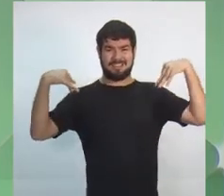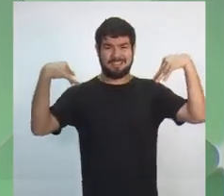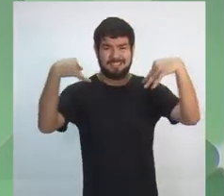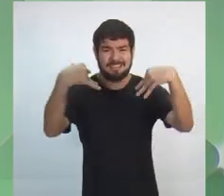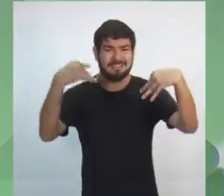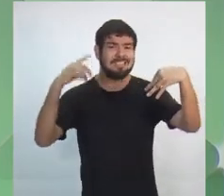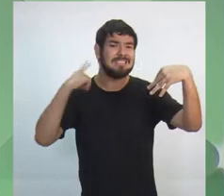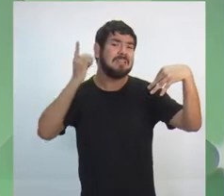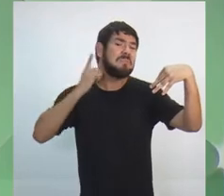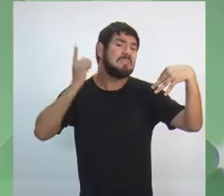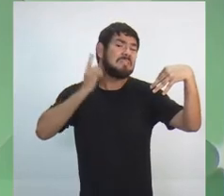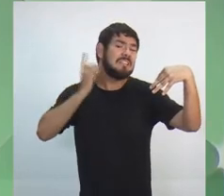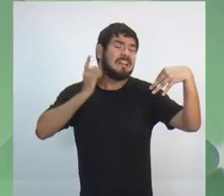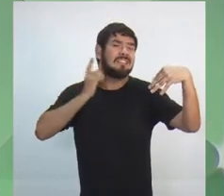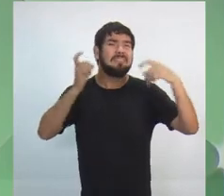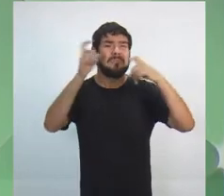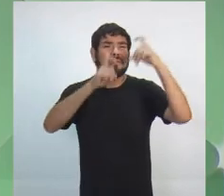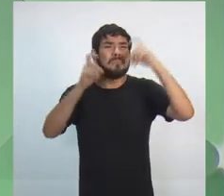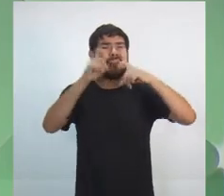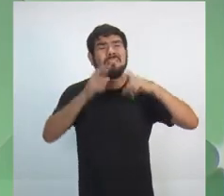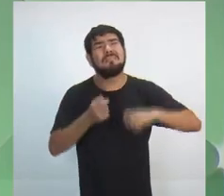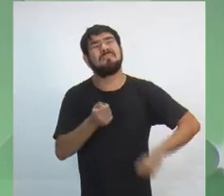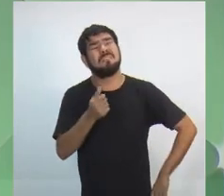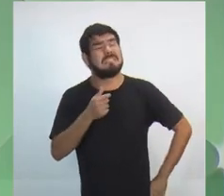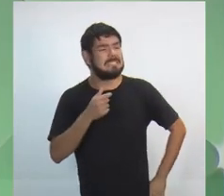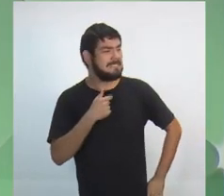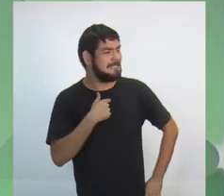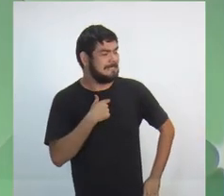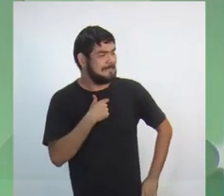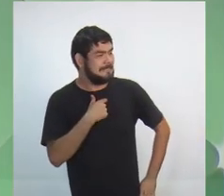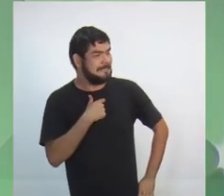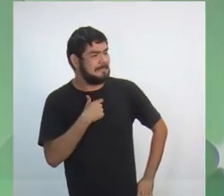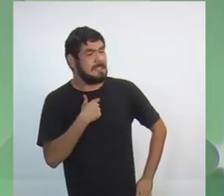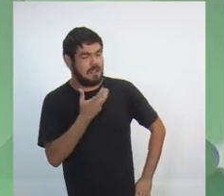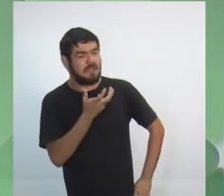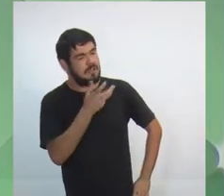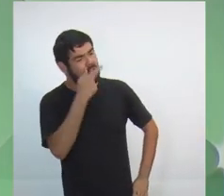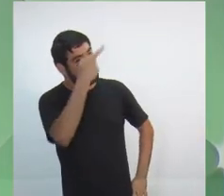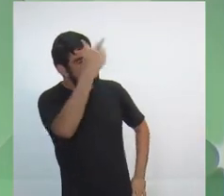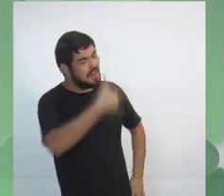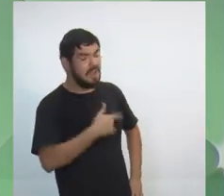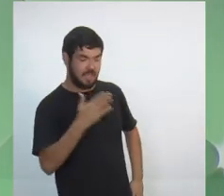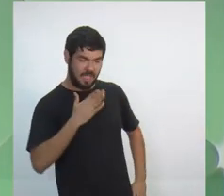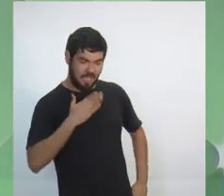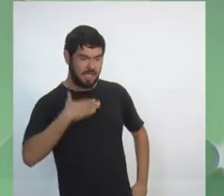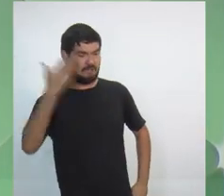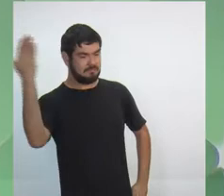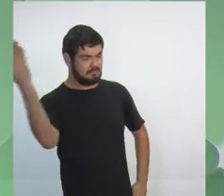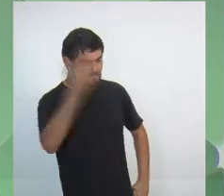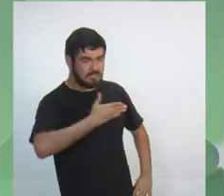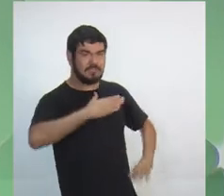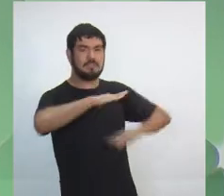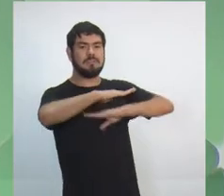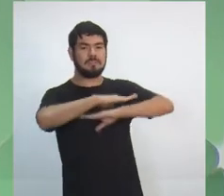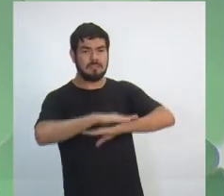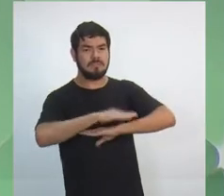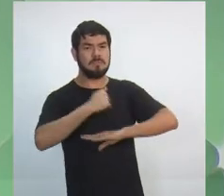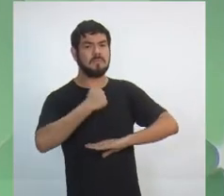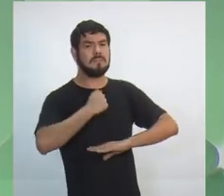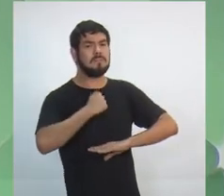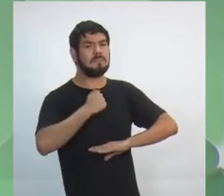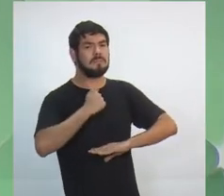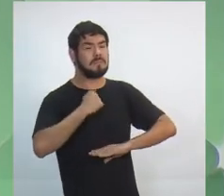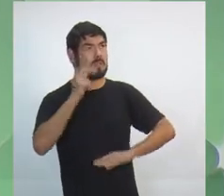pouco com isso, eu quero lhe dizer o seguinte. Eu tenho acompanhado e sou testemunha do grande esforço feito pela